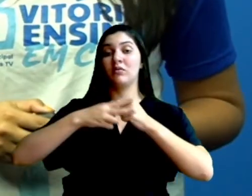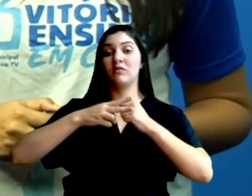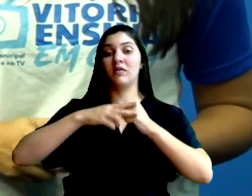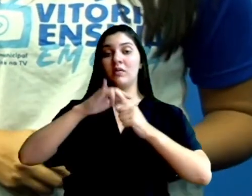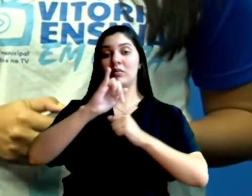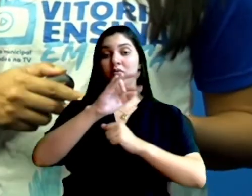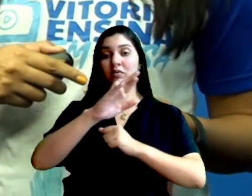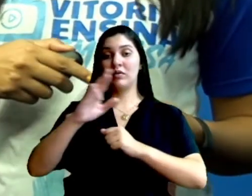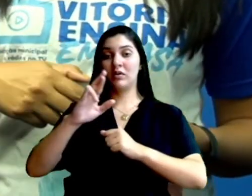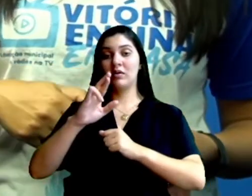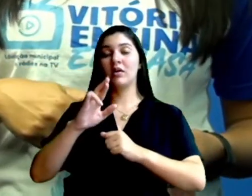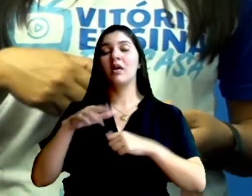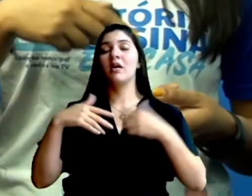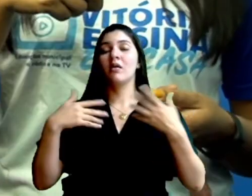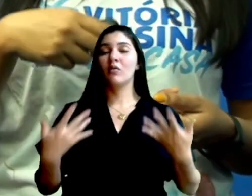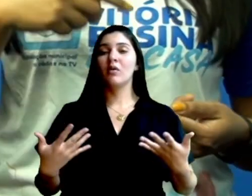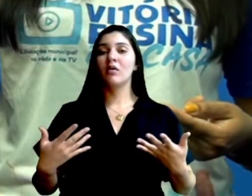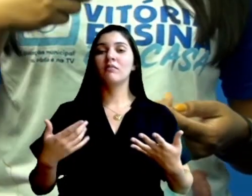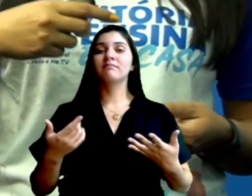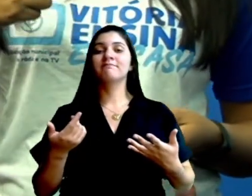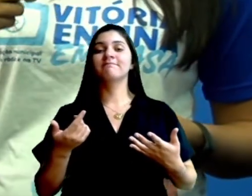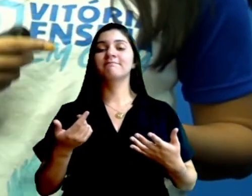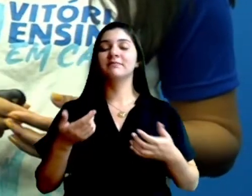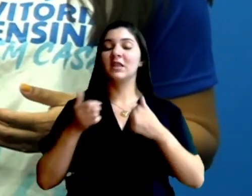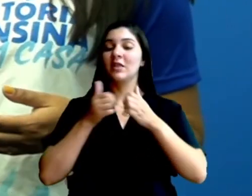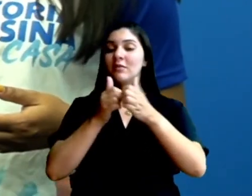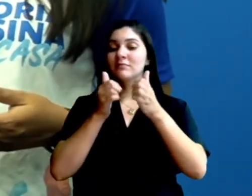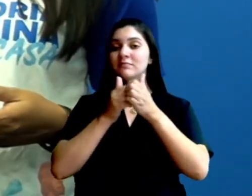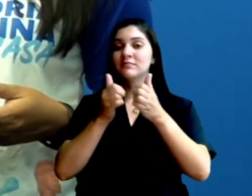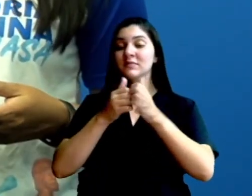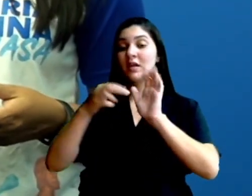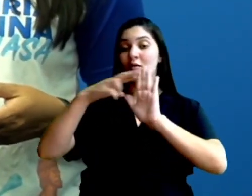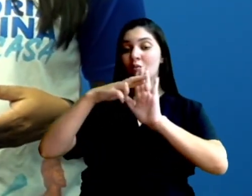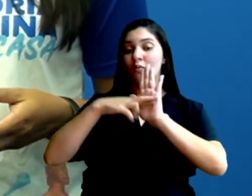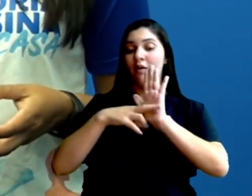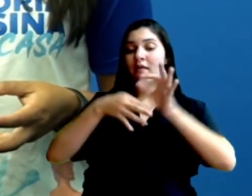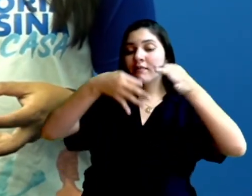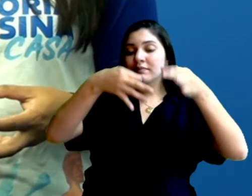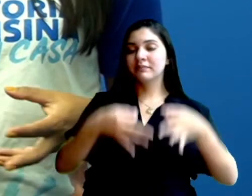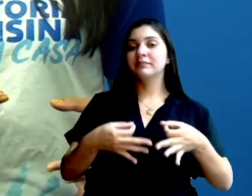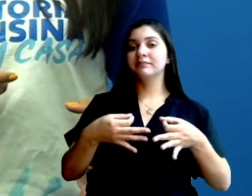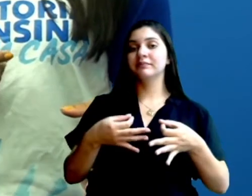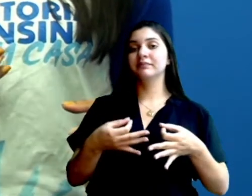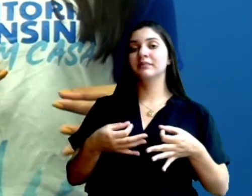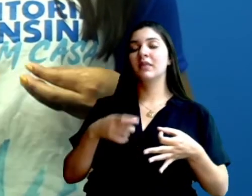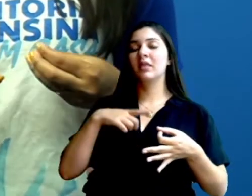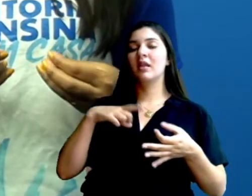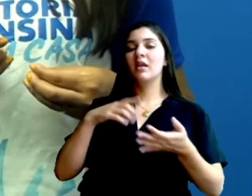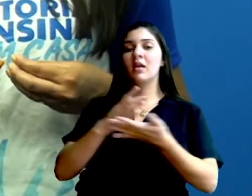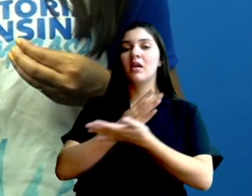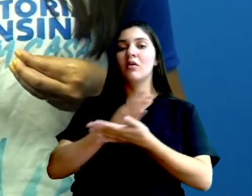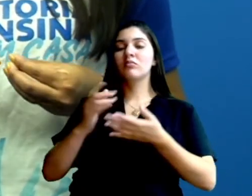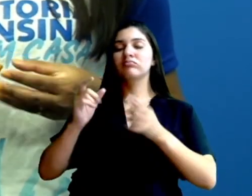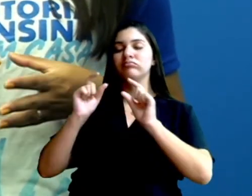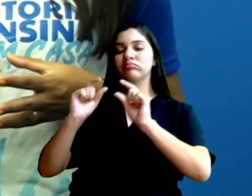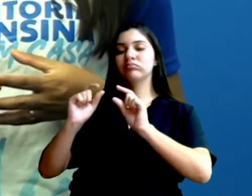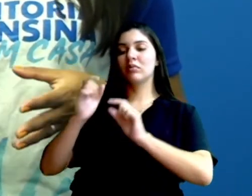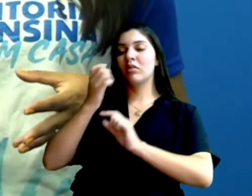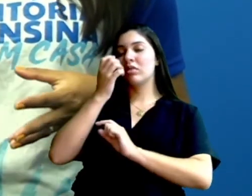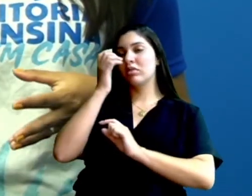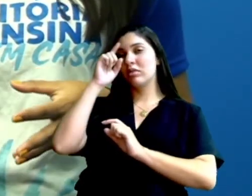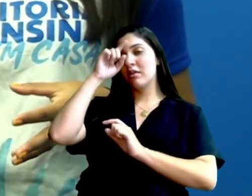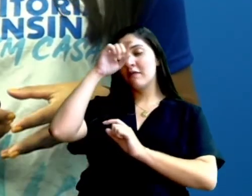verbos irregulares são aqueles que não seguem uma regra padrão, certo? Eles são um pouquinho mais difíceis da